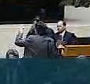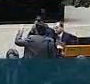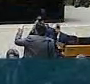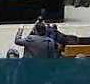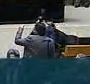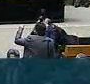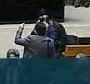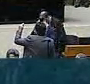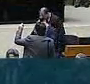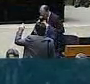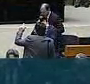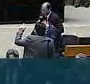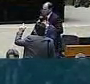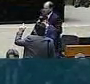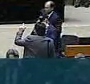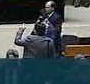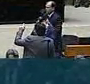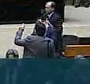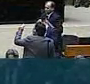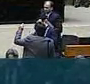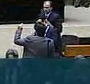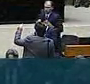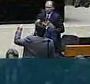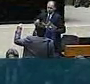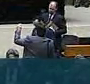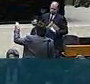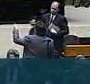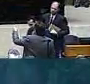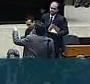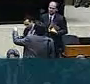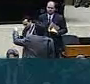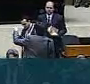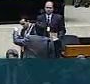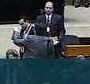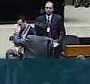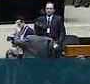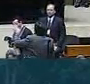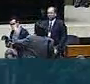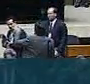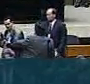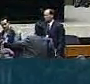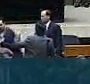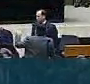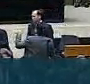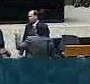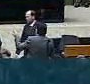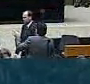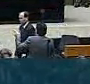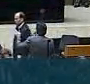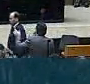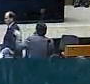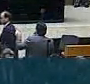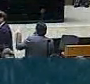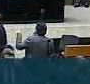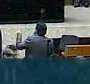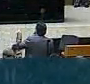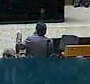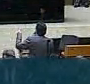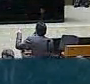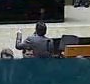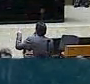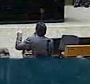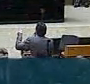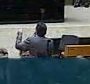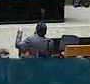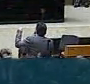hora, que é justamente a meia hora para viabilizar o quórum. Depois que se aguarda a meia hora, usa